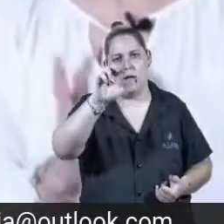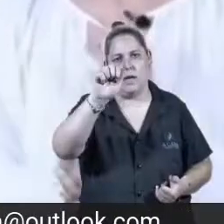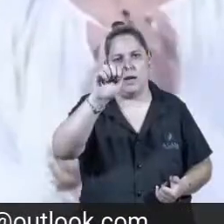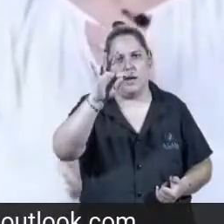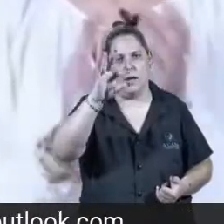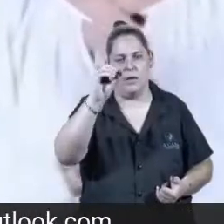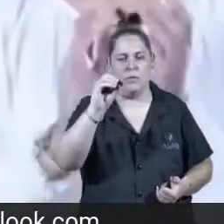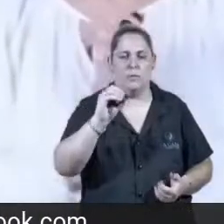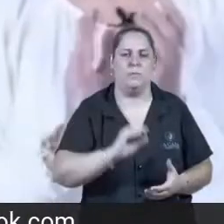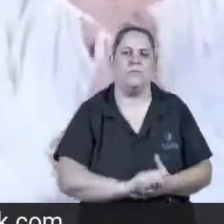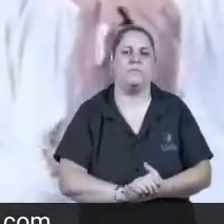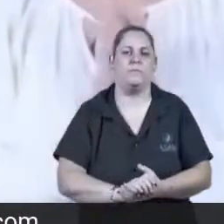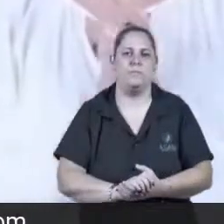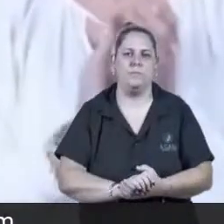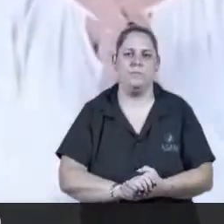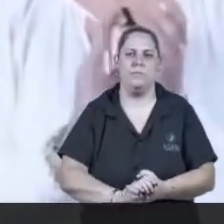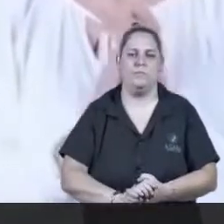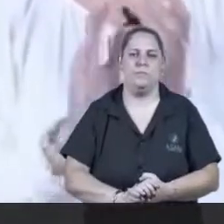família.